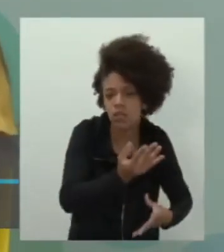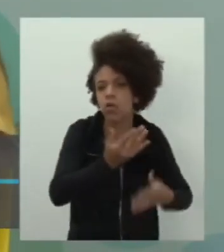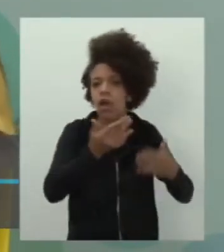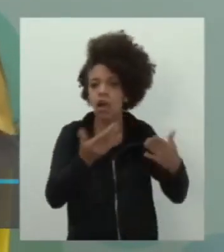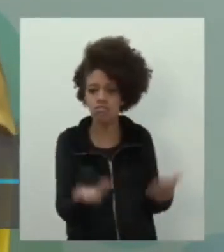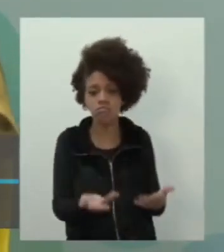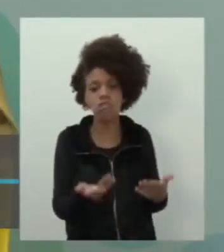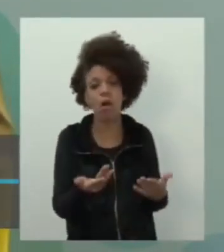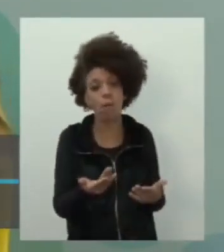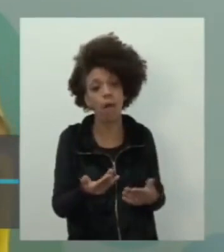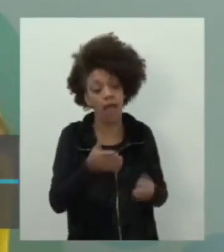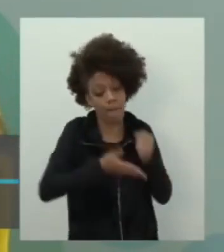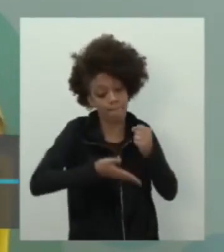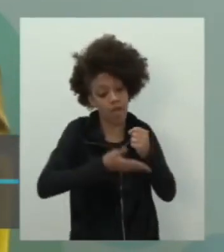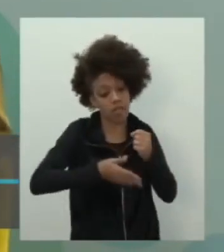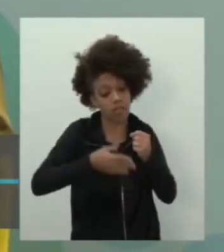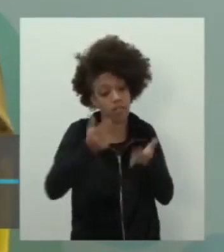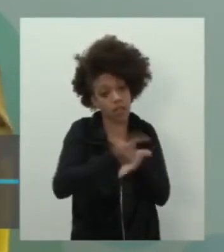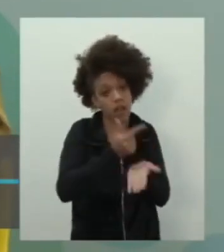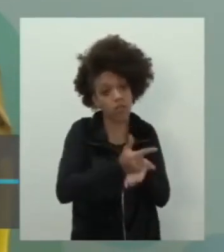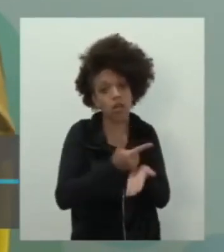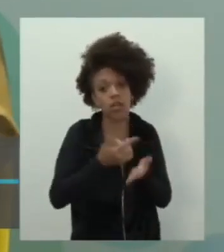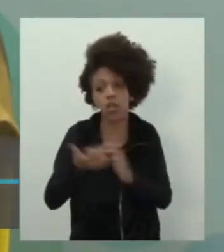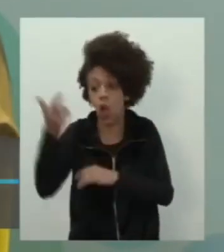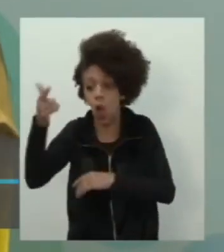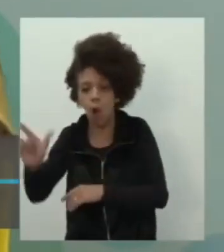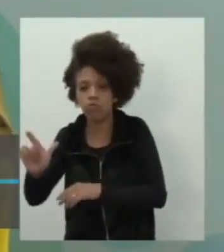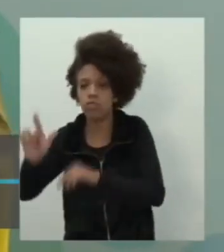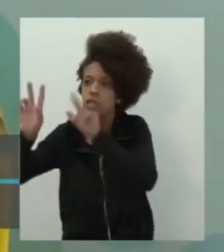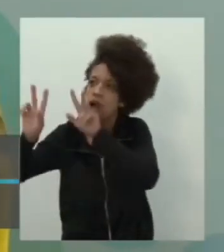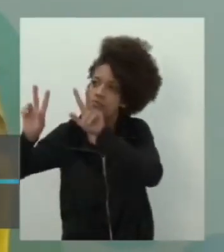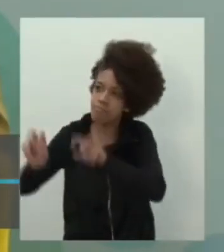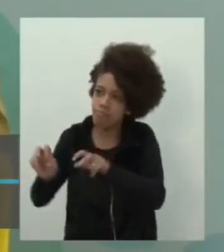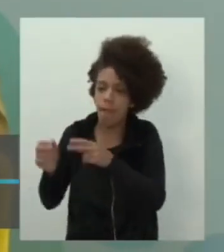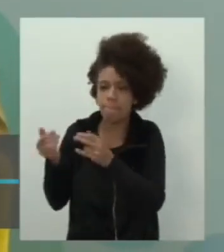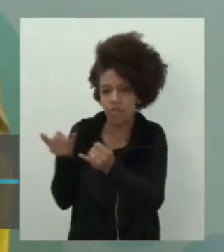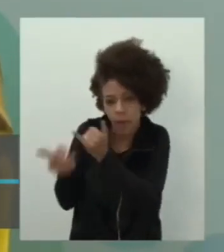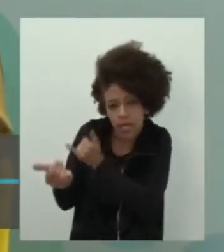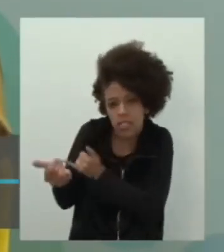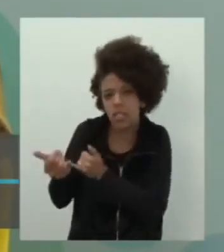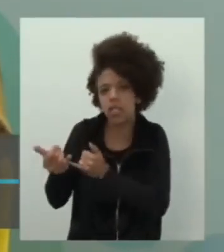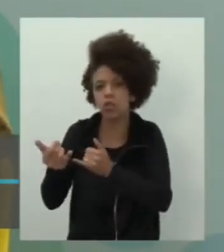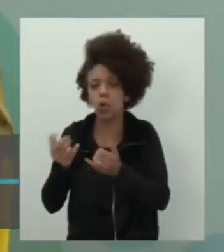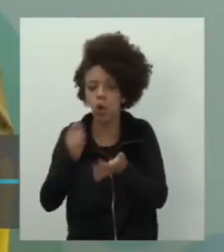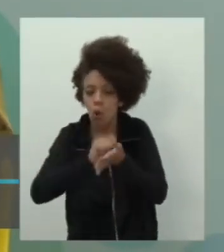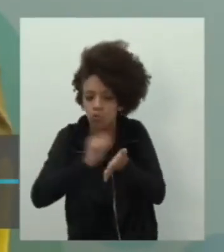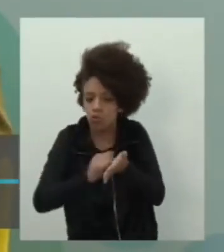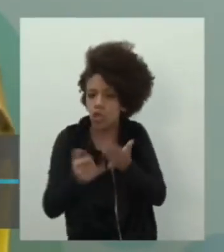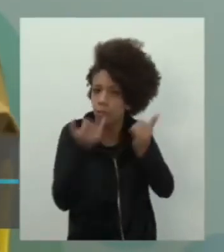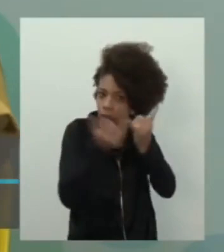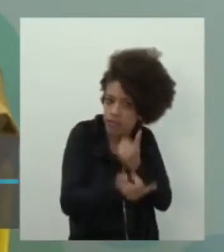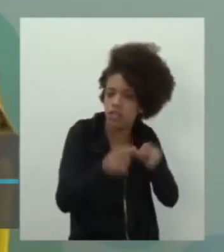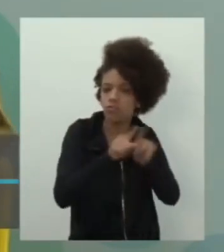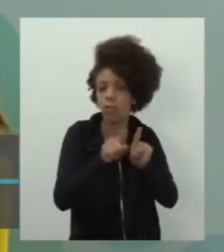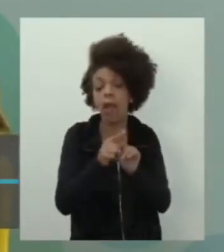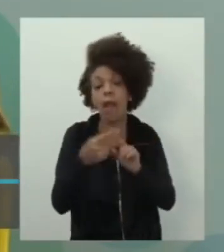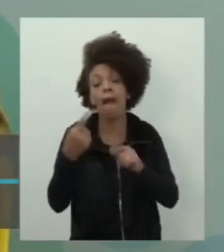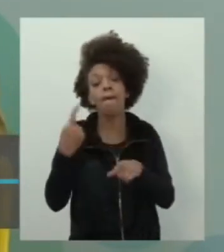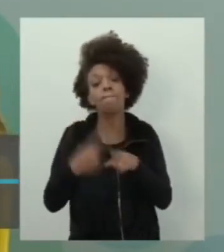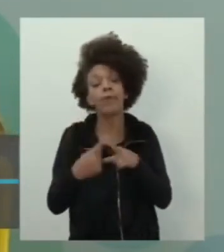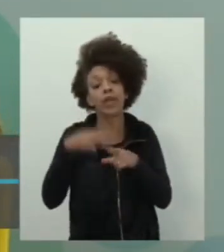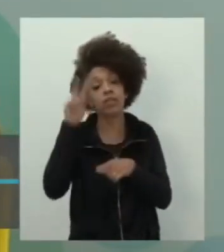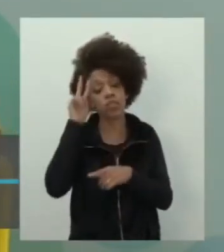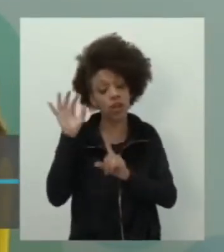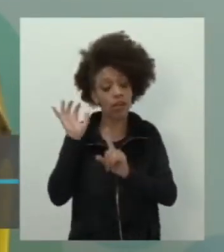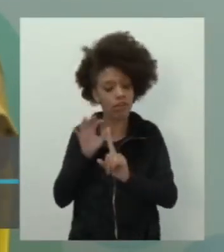ali da literatura. E eu vou ter várias pessoas escrevendo temas semelhantes, escrevendo de jeito parecido com a outra, porque a história acaba influenciando